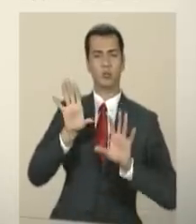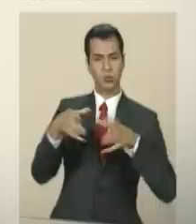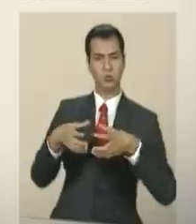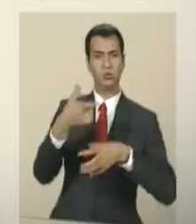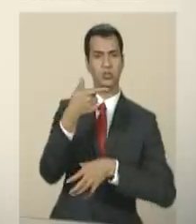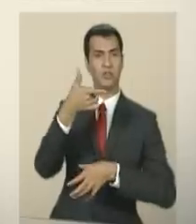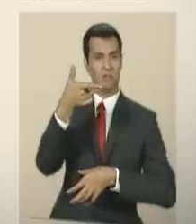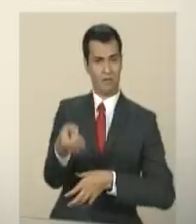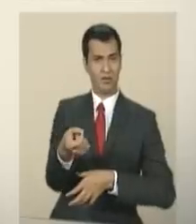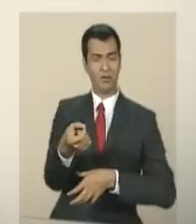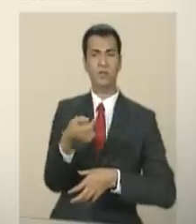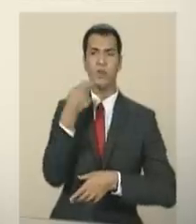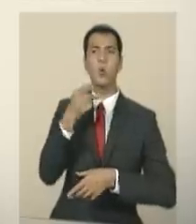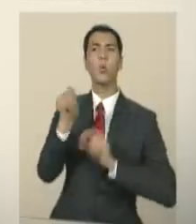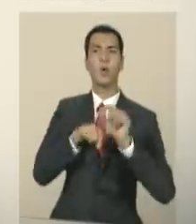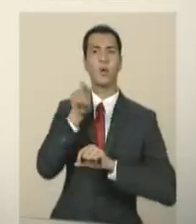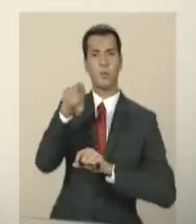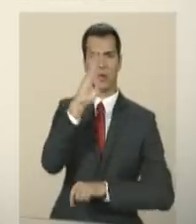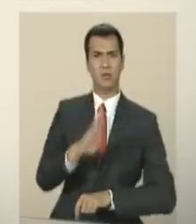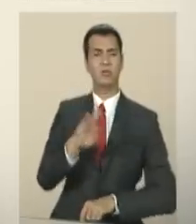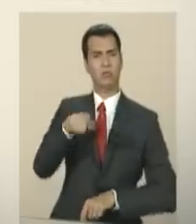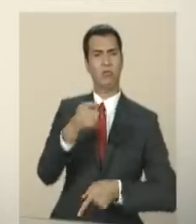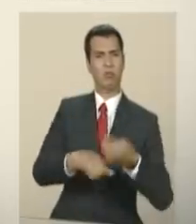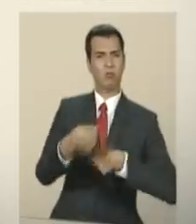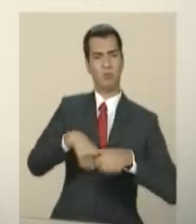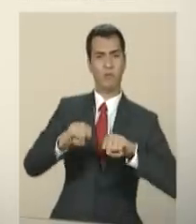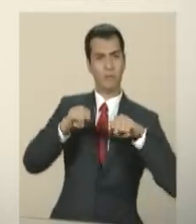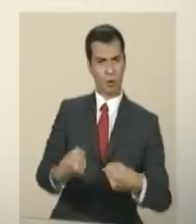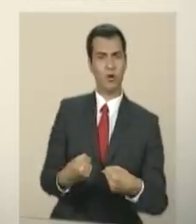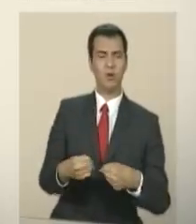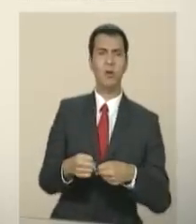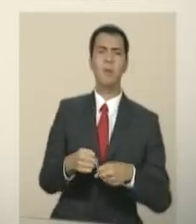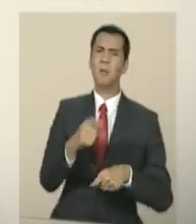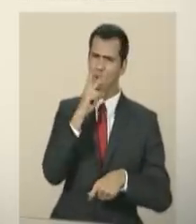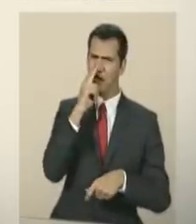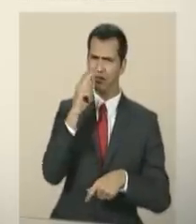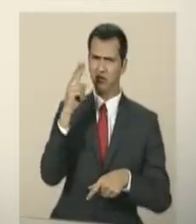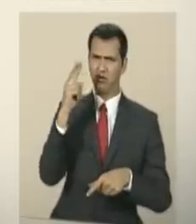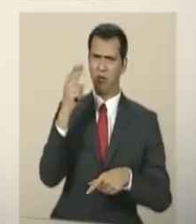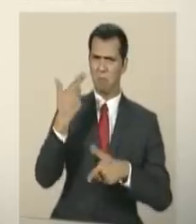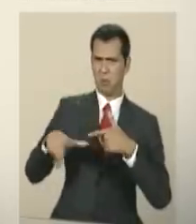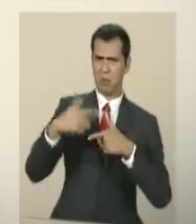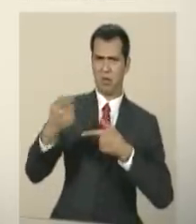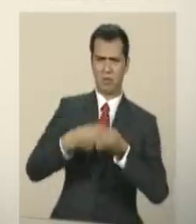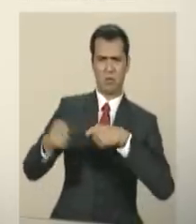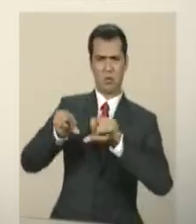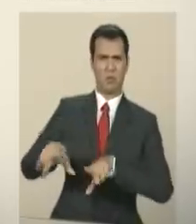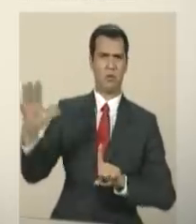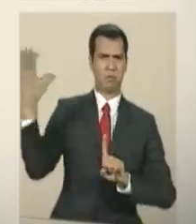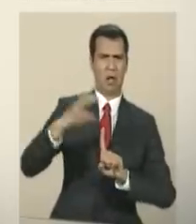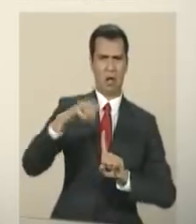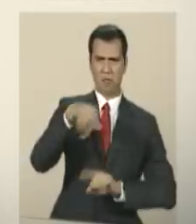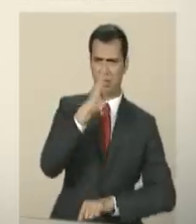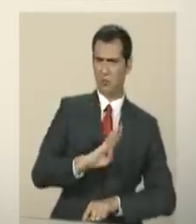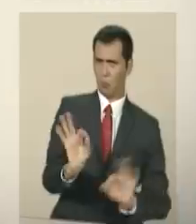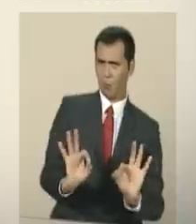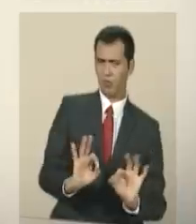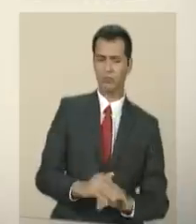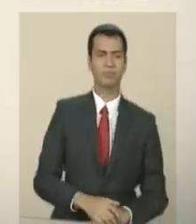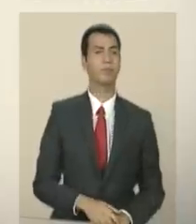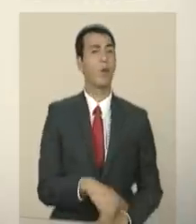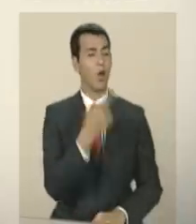mundial não vai afetar o país presidenta olha Luciano a crise surgiu nos países ricos foi gerada por